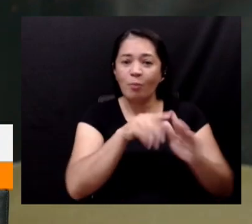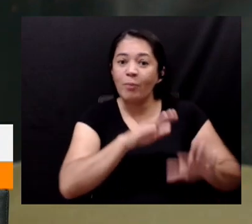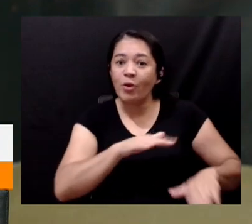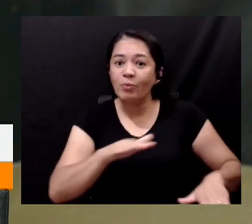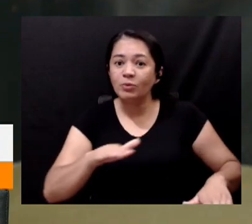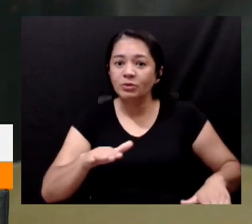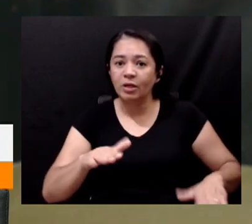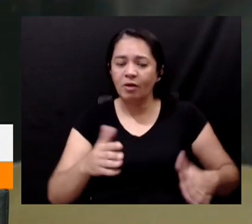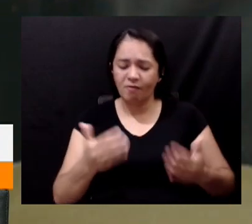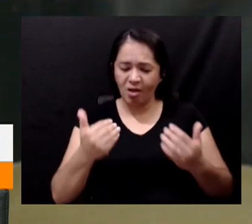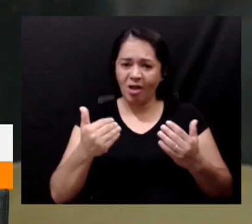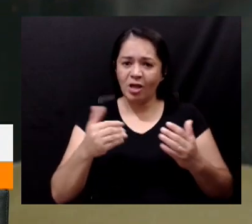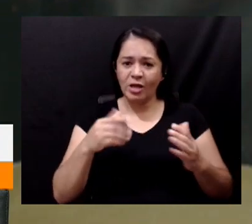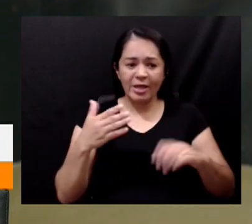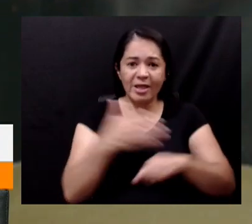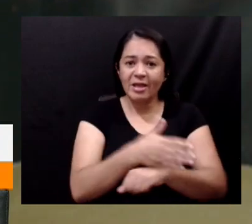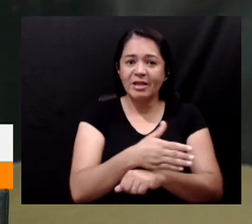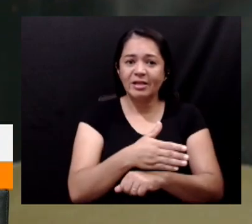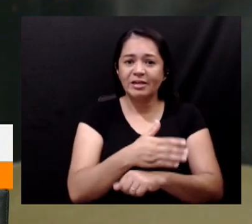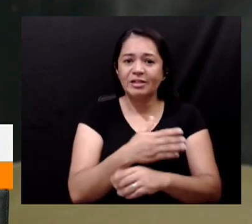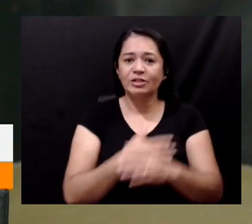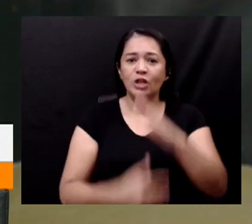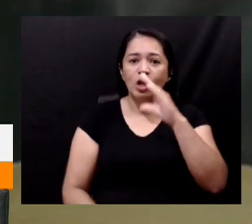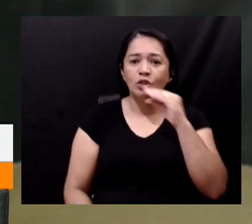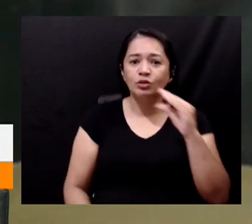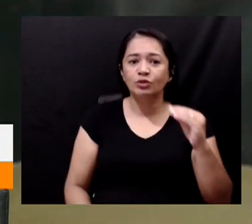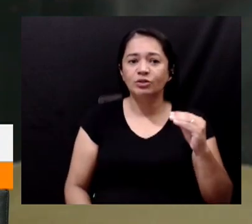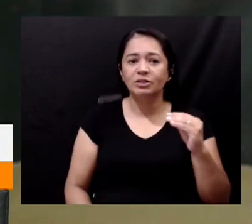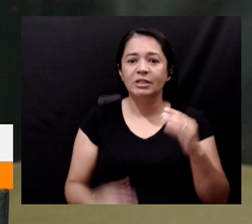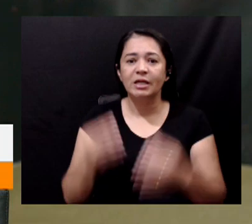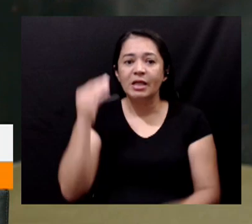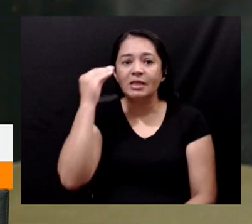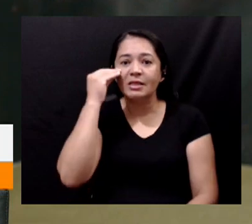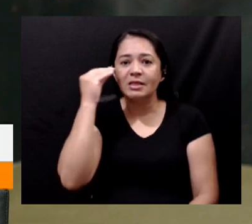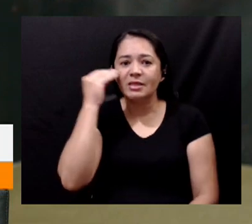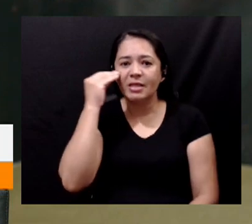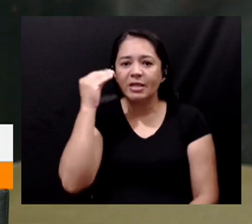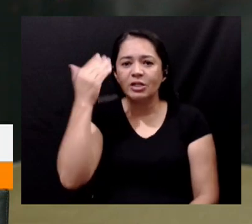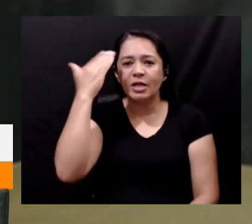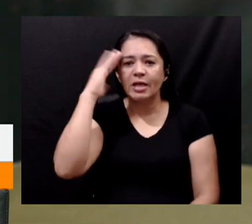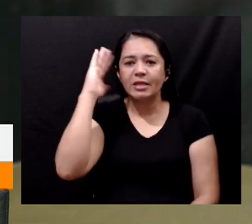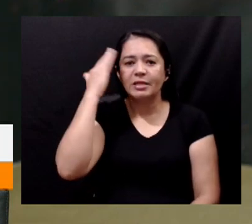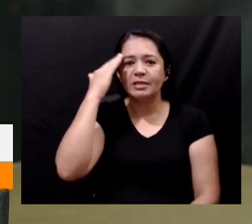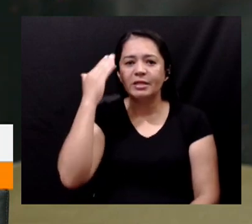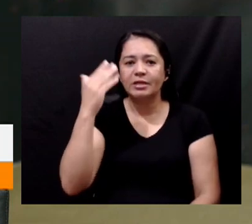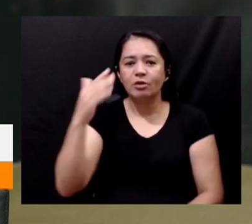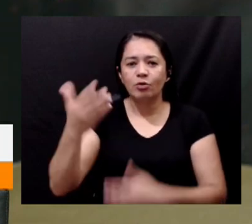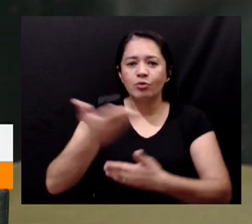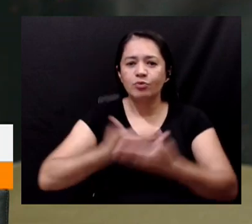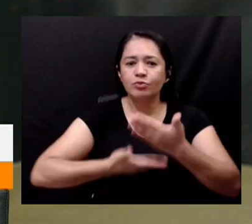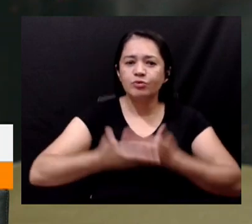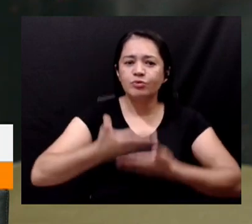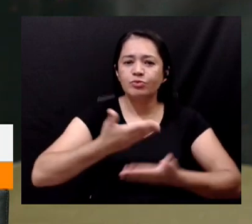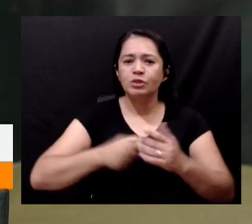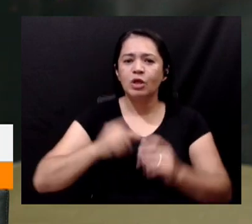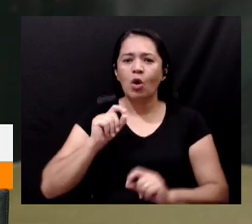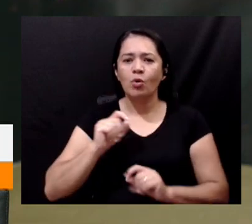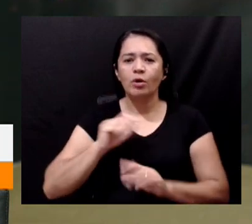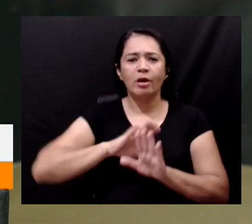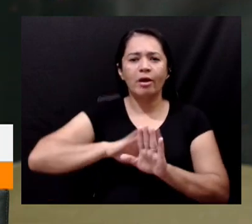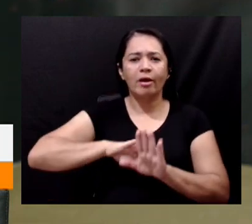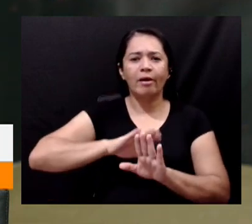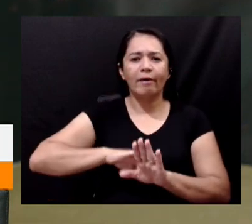no mundo do adolescente e tente entender as interações, o que está por trás da tela, para que